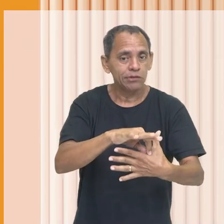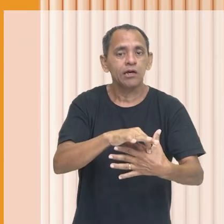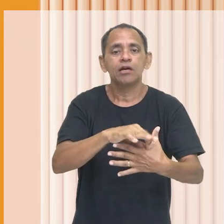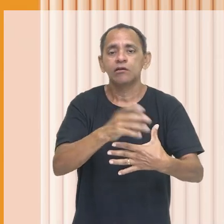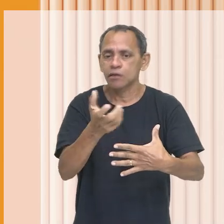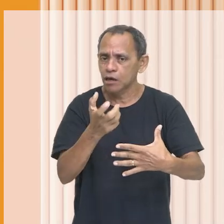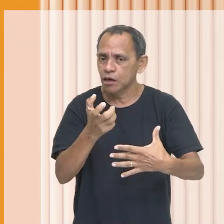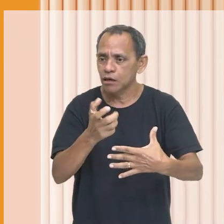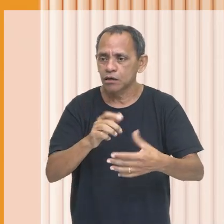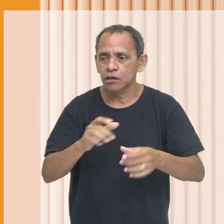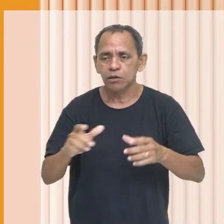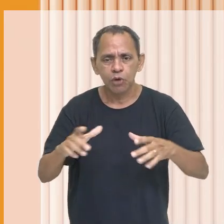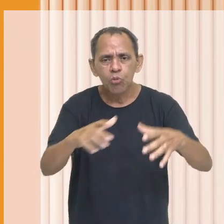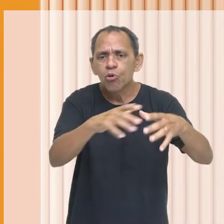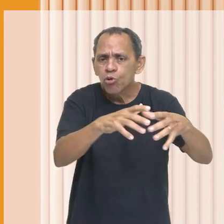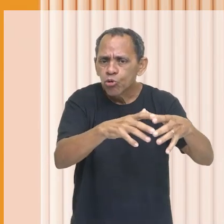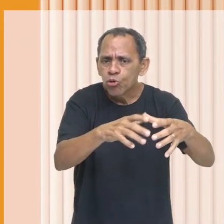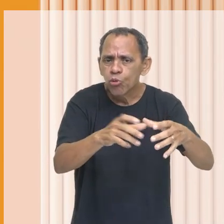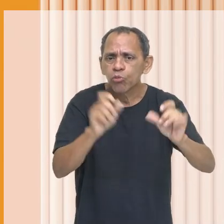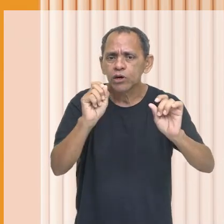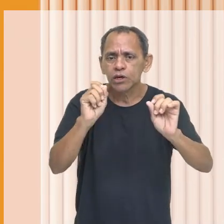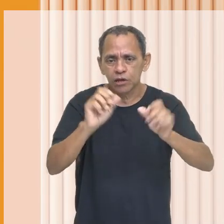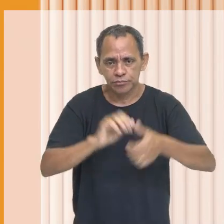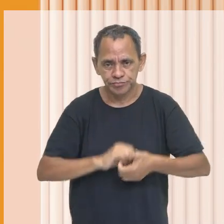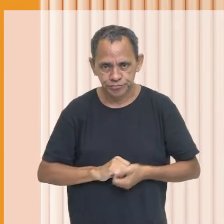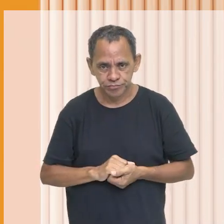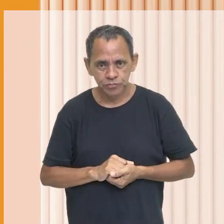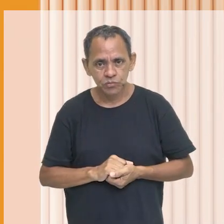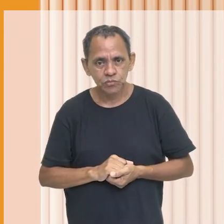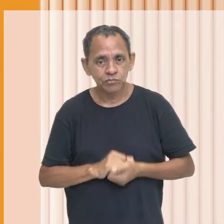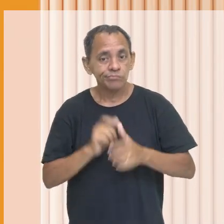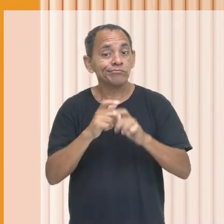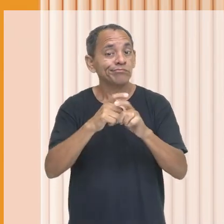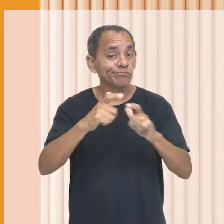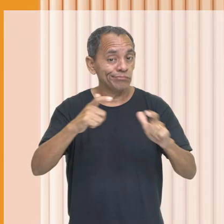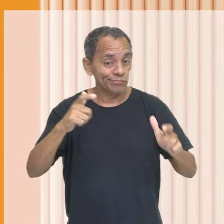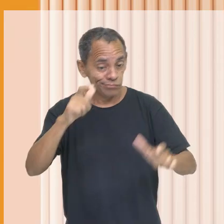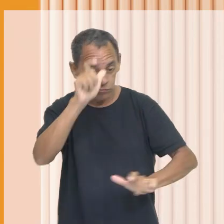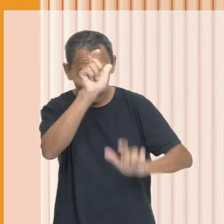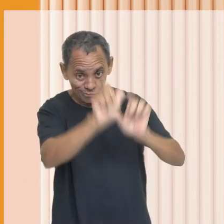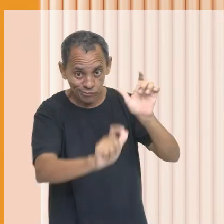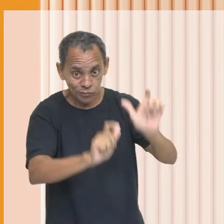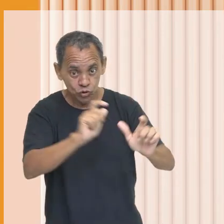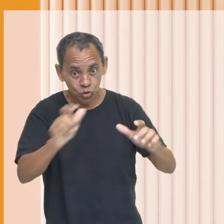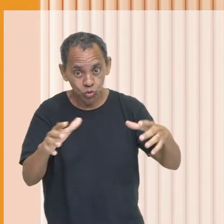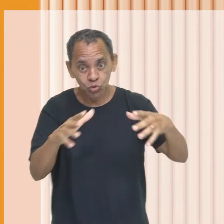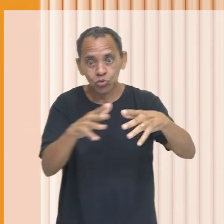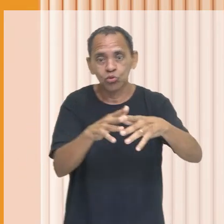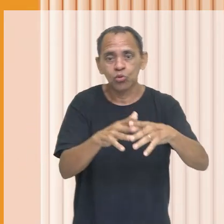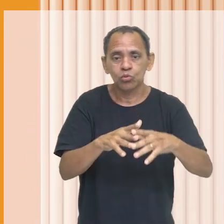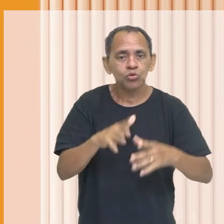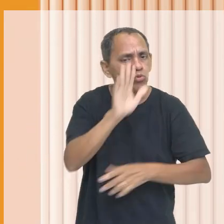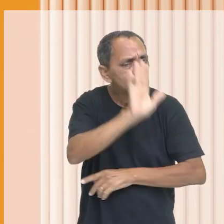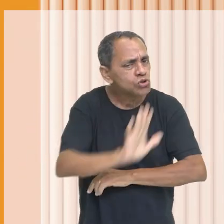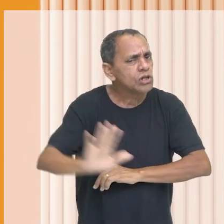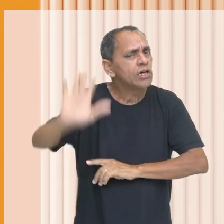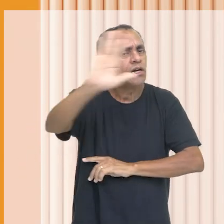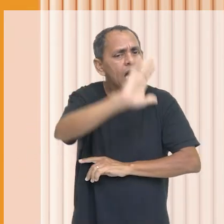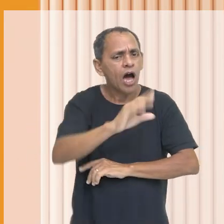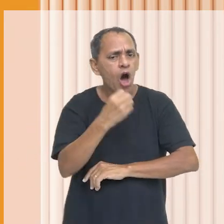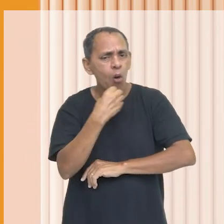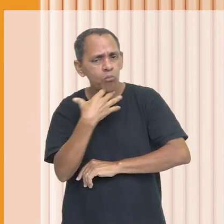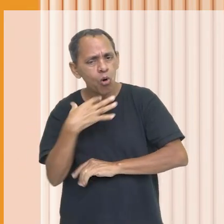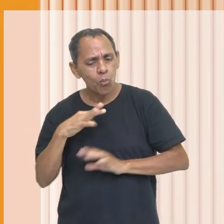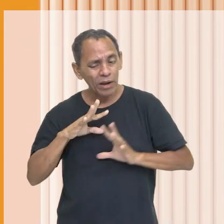quer, não o que a maioria ou o que, de modo geral, seria benéfico para todos, mas o